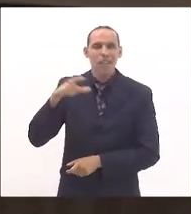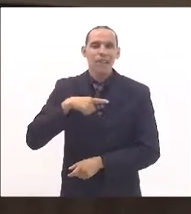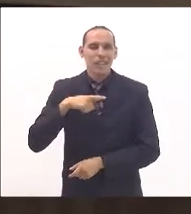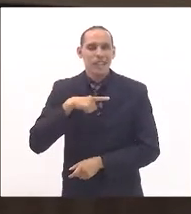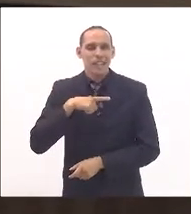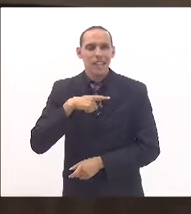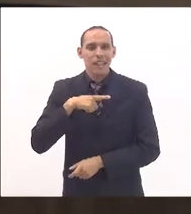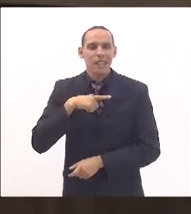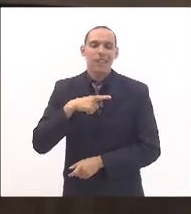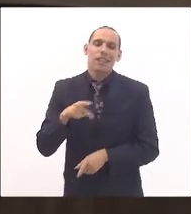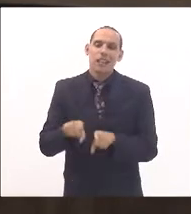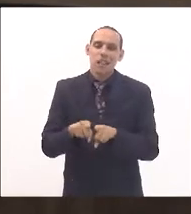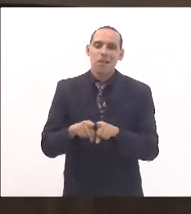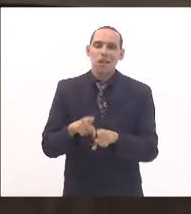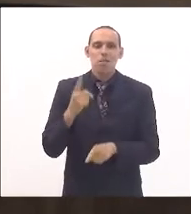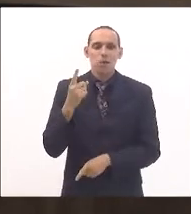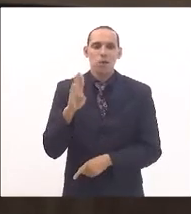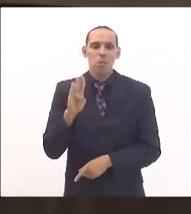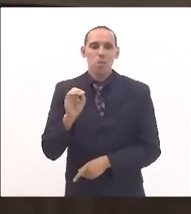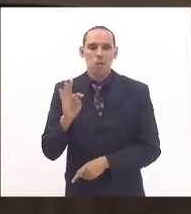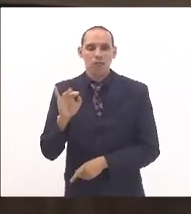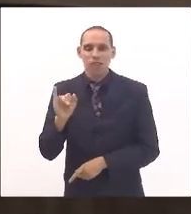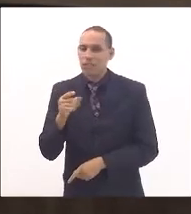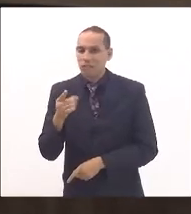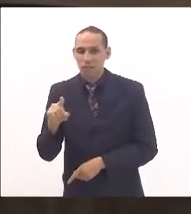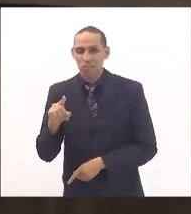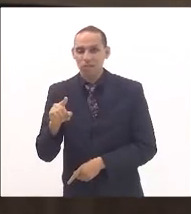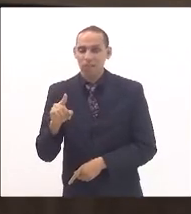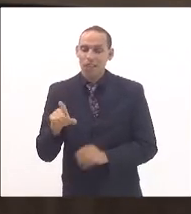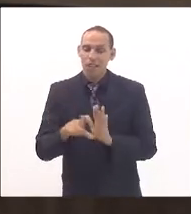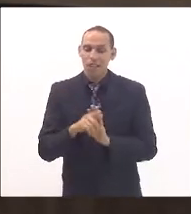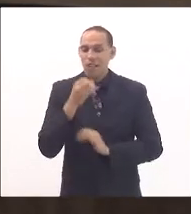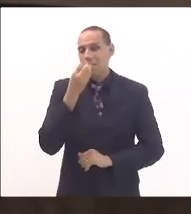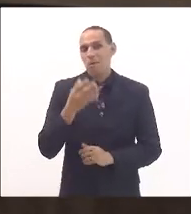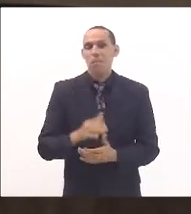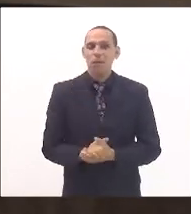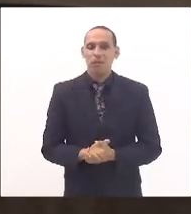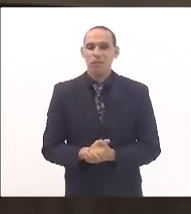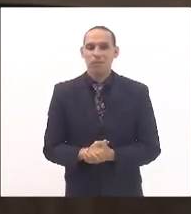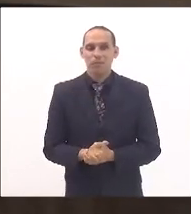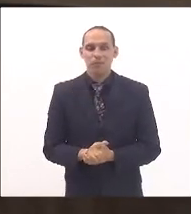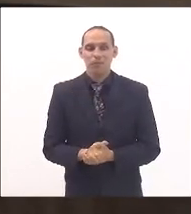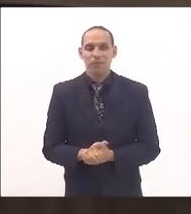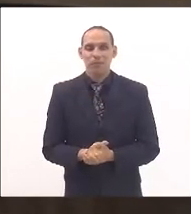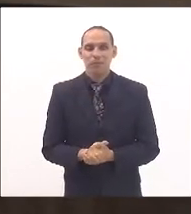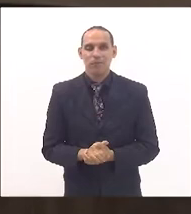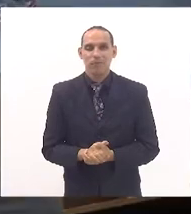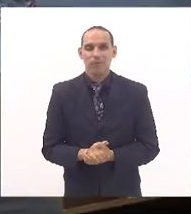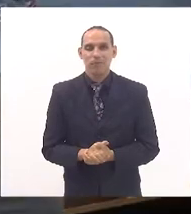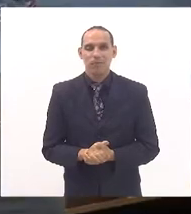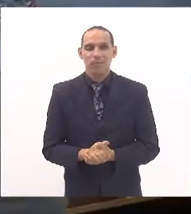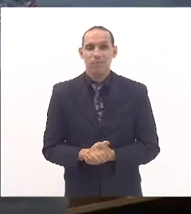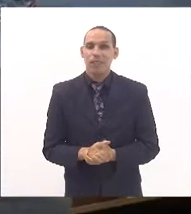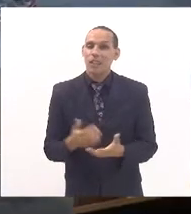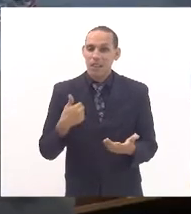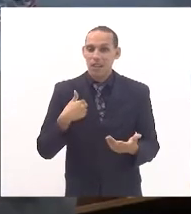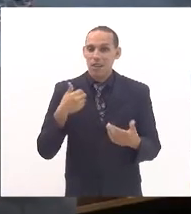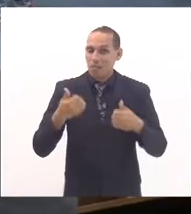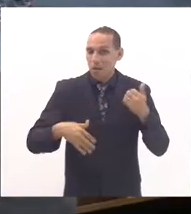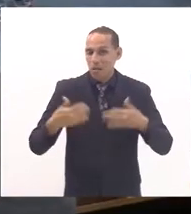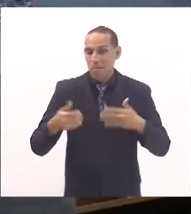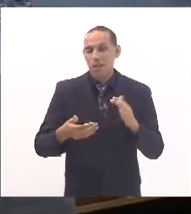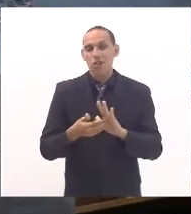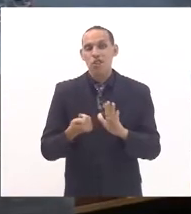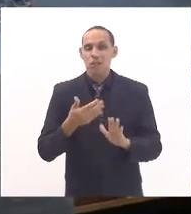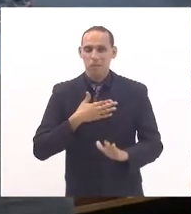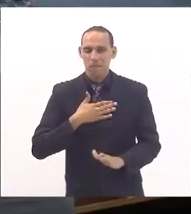um botijão. Então, esse é o espírito. A lei é boa, a redação... Não, tem outras também, mas tem um risco... Não, tenho que falar as minhas. Eu ia retirar